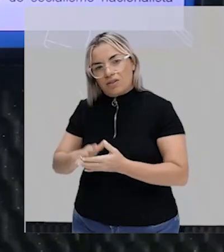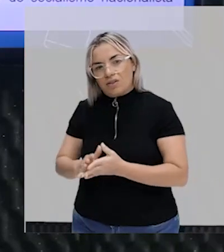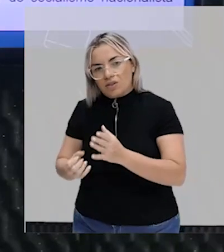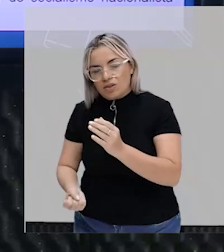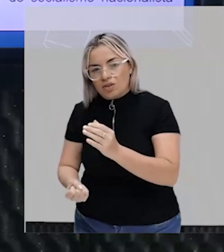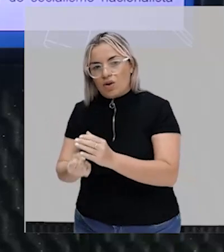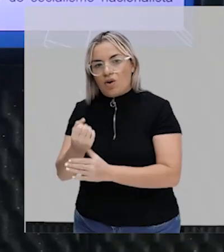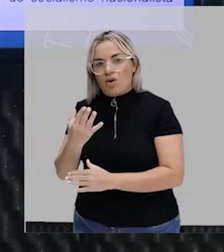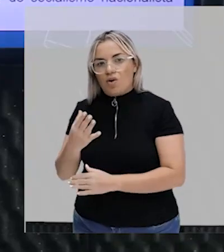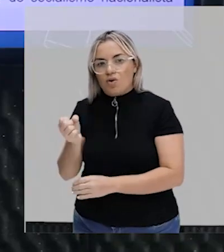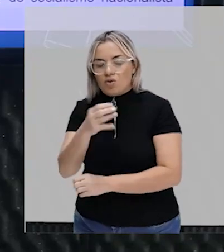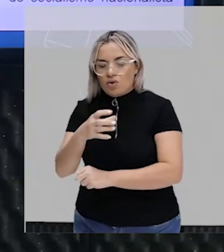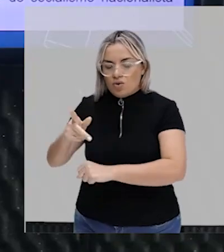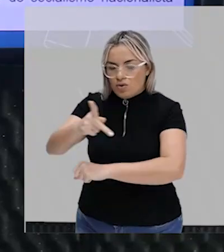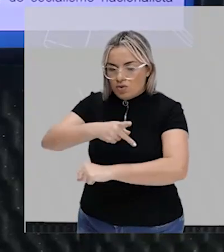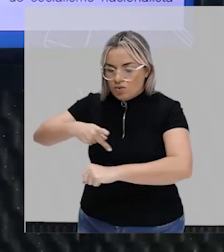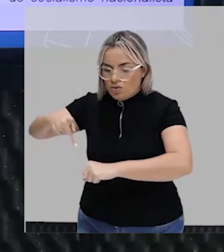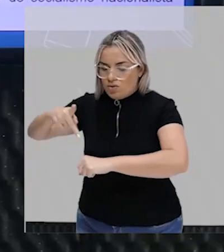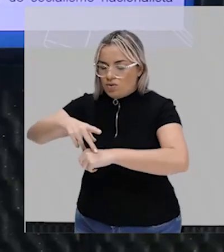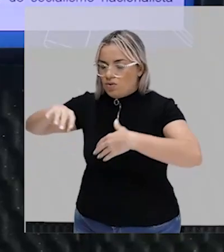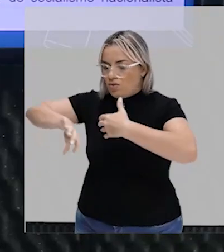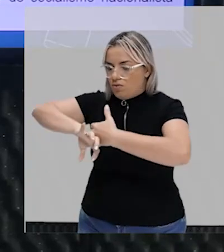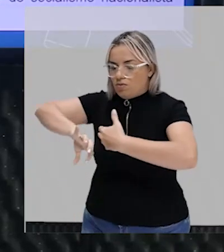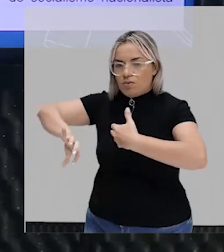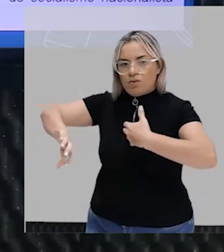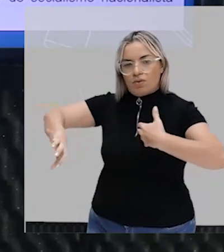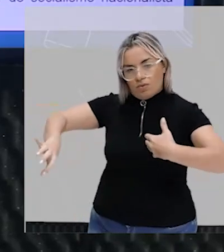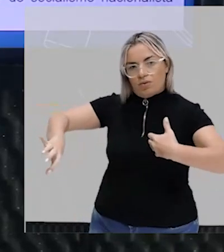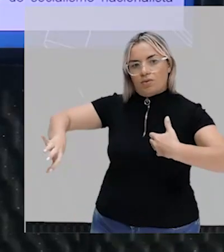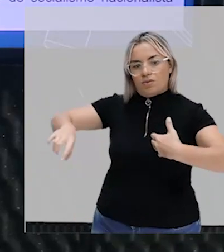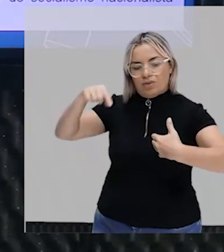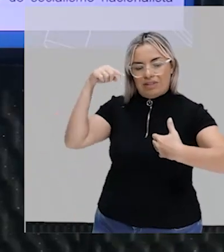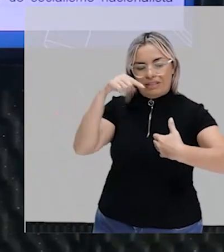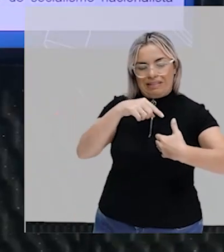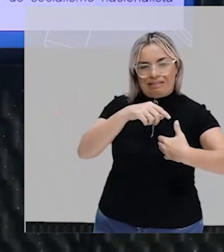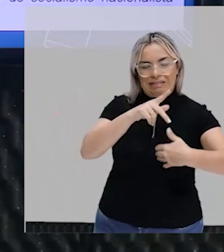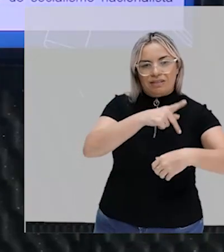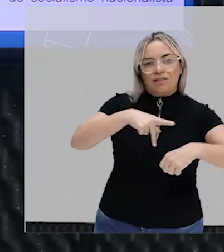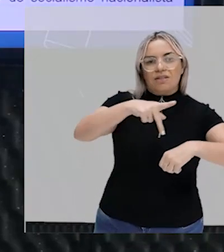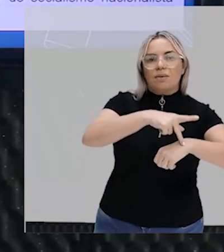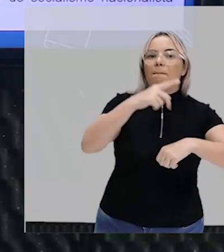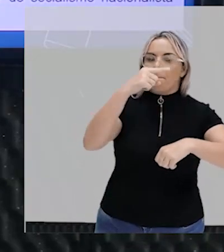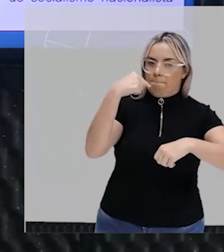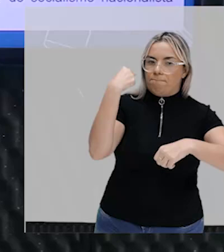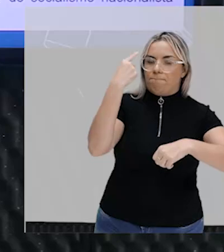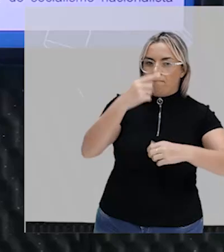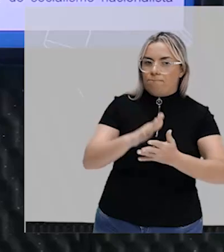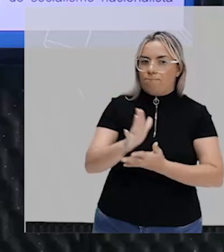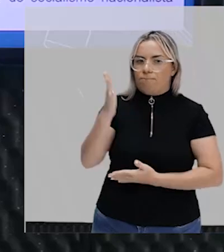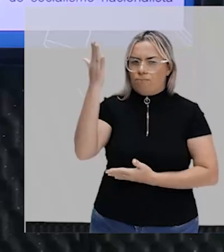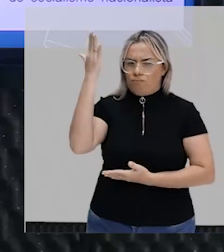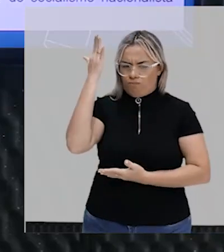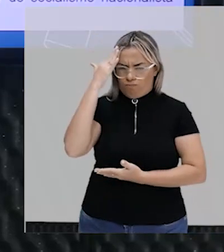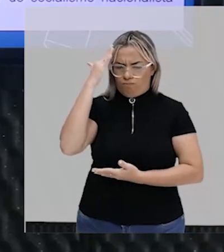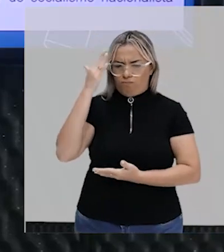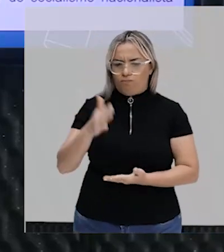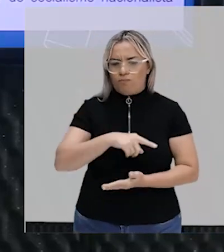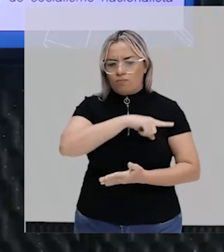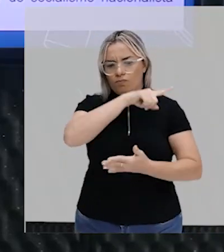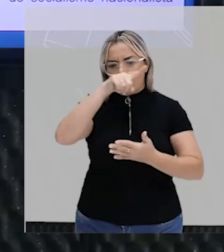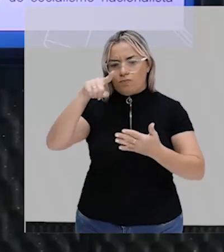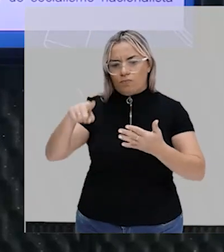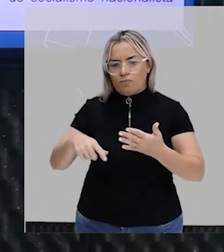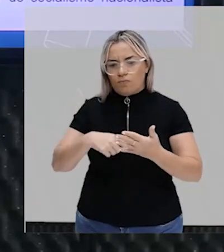novos países se desmembrando, tá certo, da Espanha. Então, entendendo isso, bora ver aqui as alternativas.